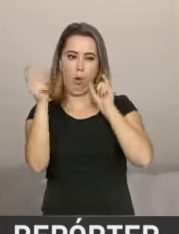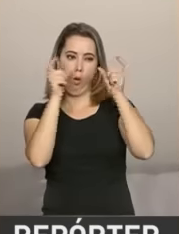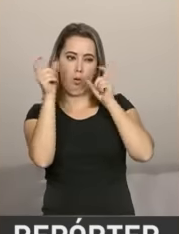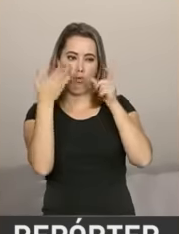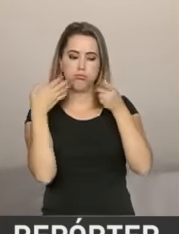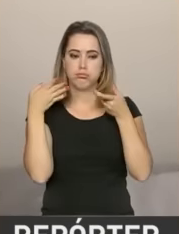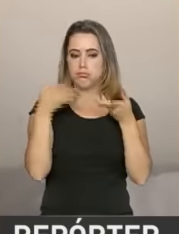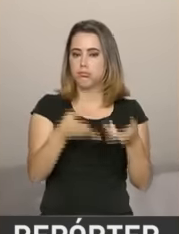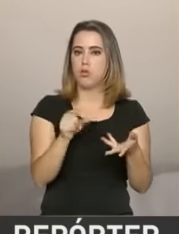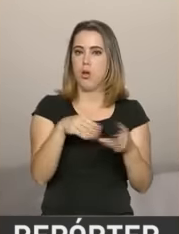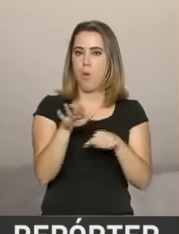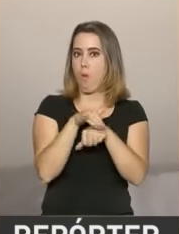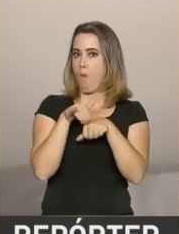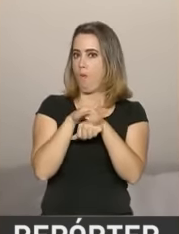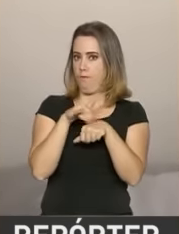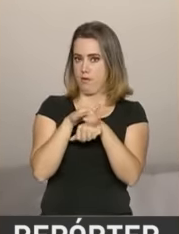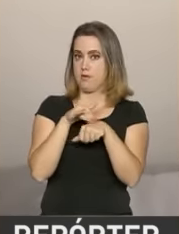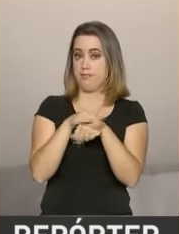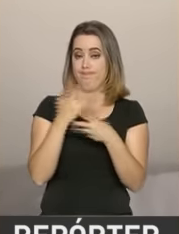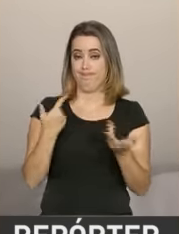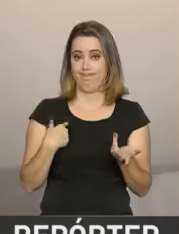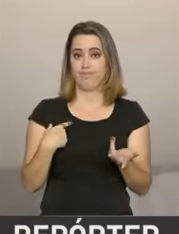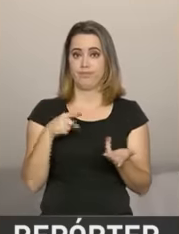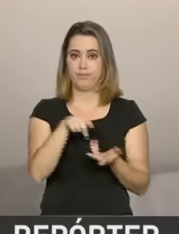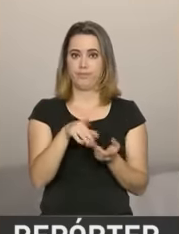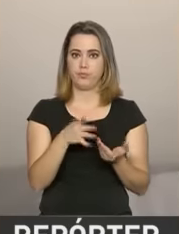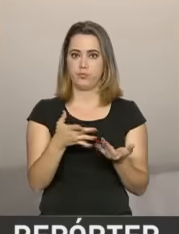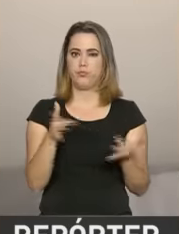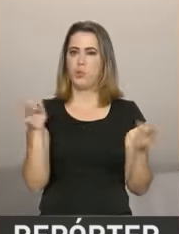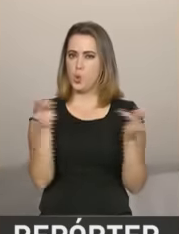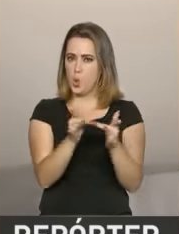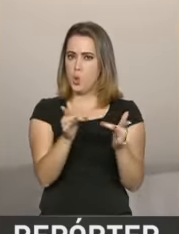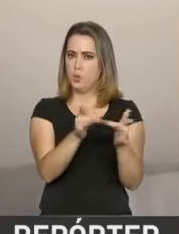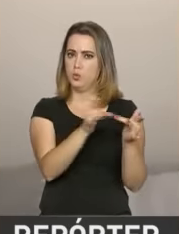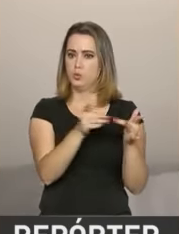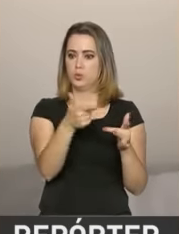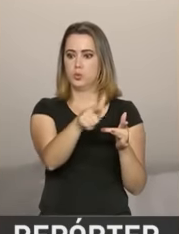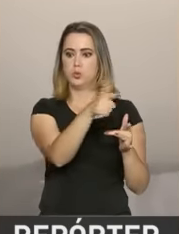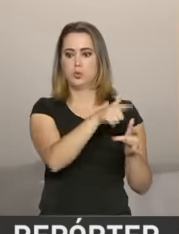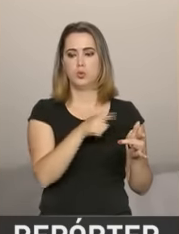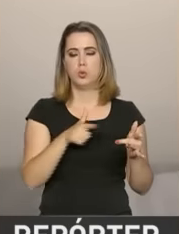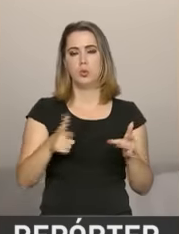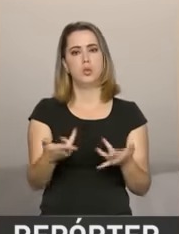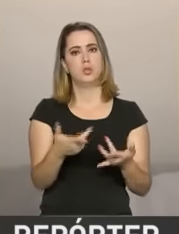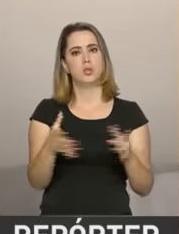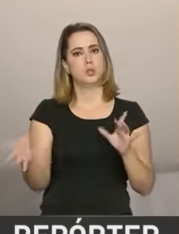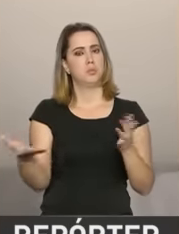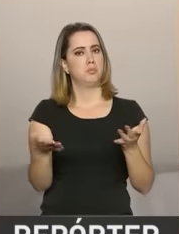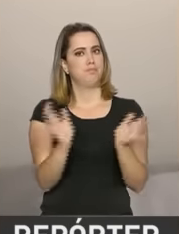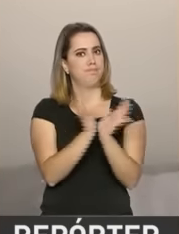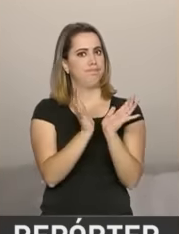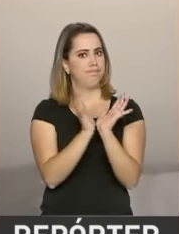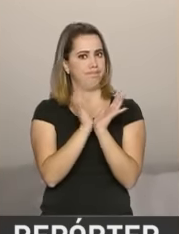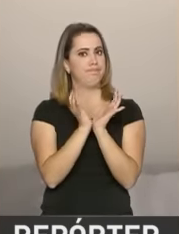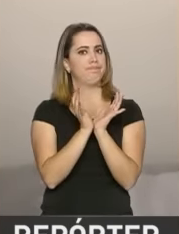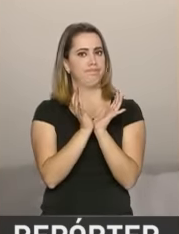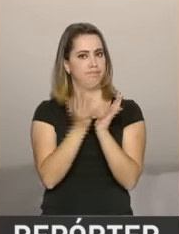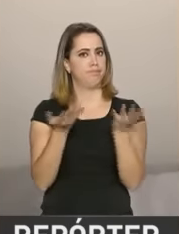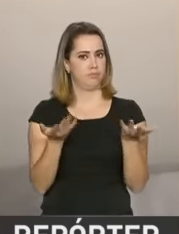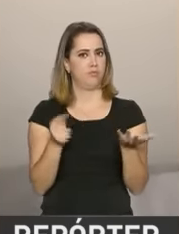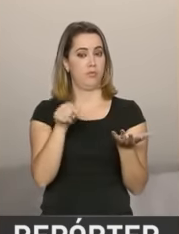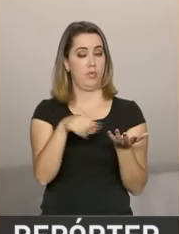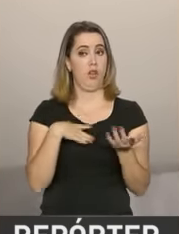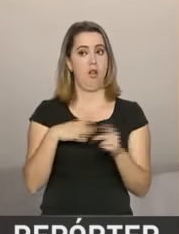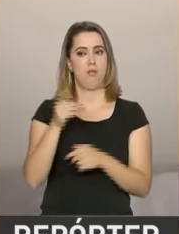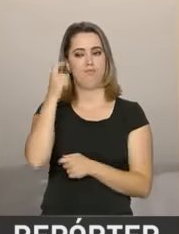por conversação, por interagir com os participantes na rede, né, aumentou e a